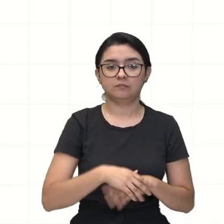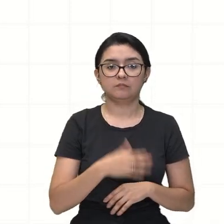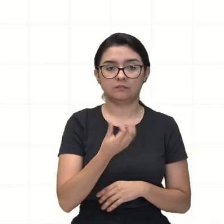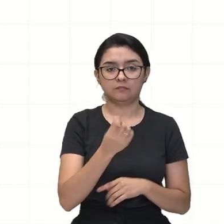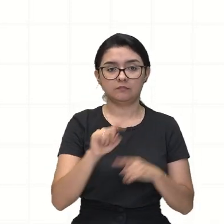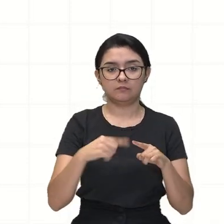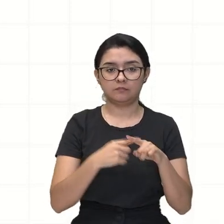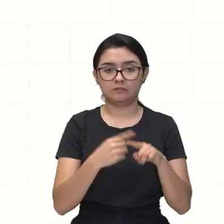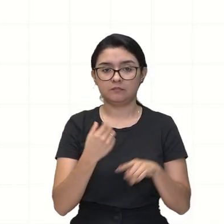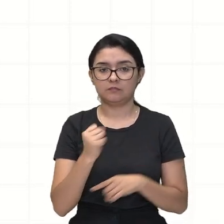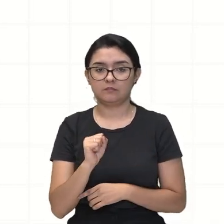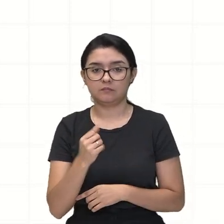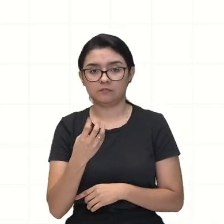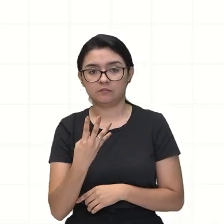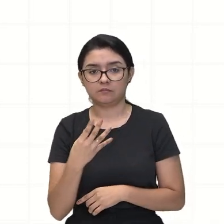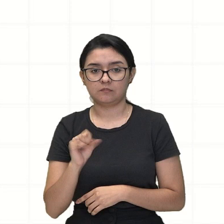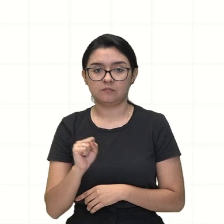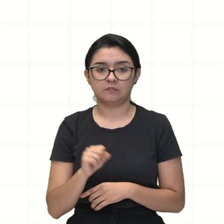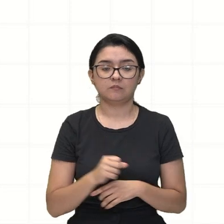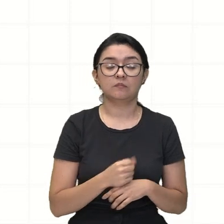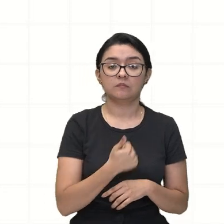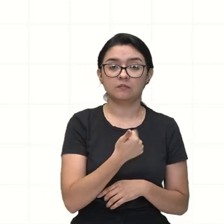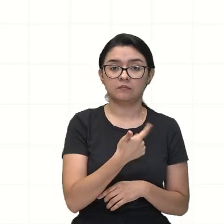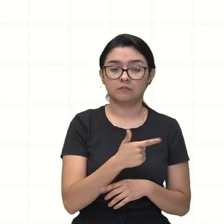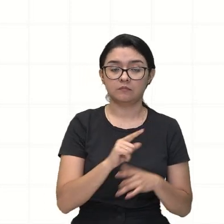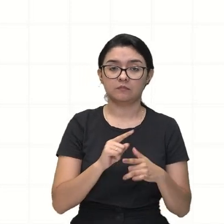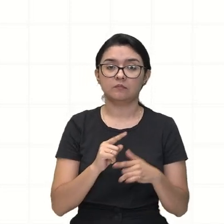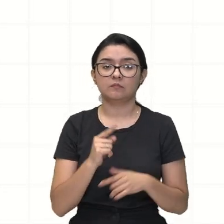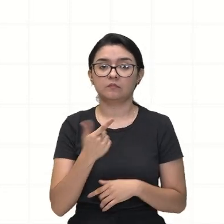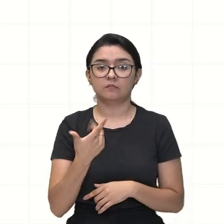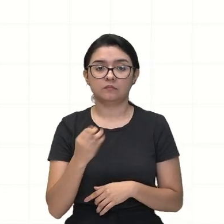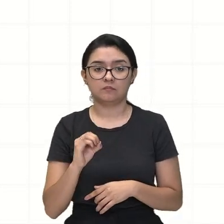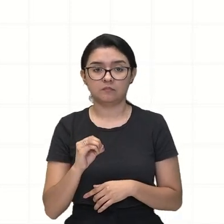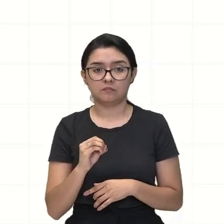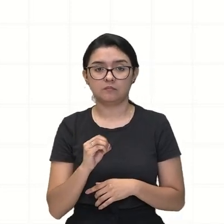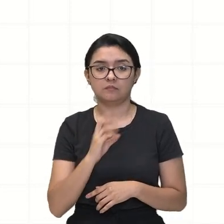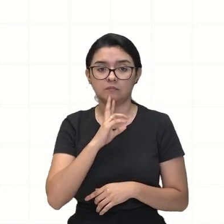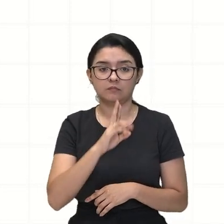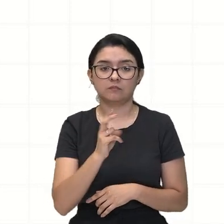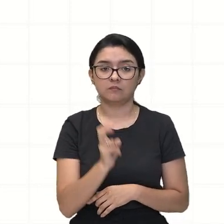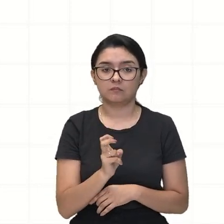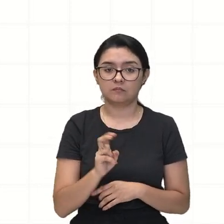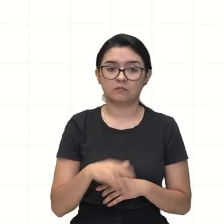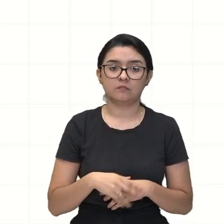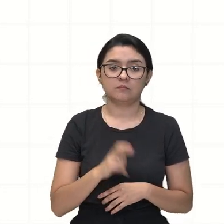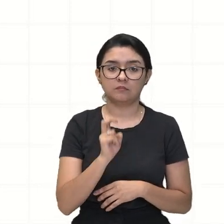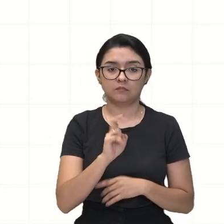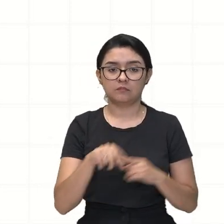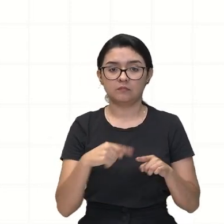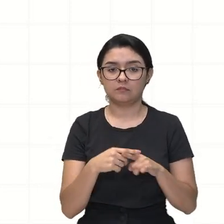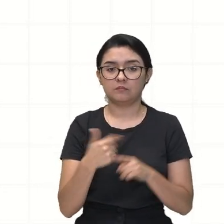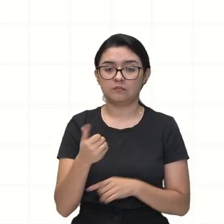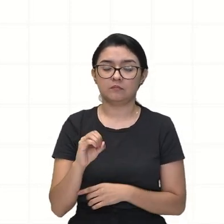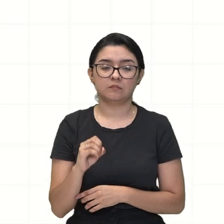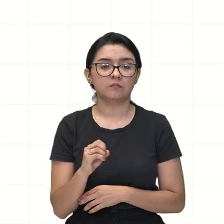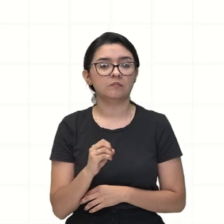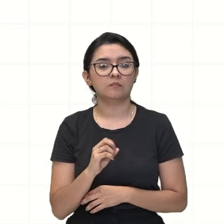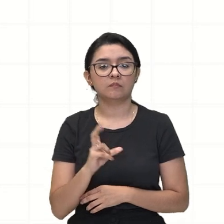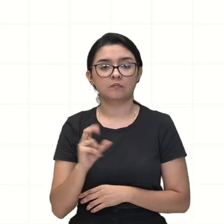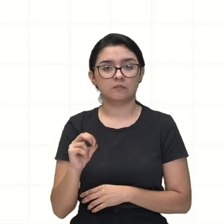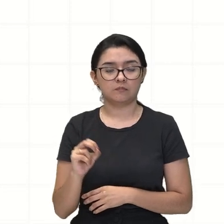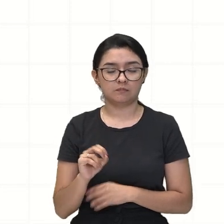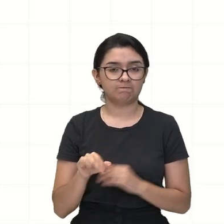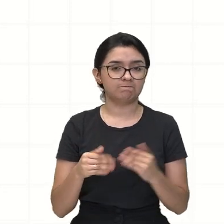48. 12 por 60 vai dar quanto? 5. 5 vezes 10, 50. Agora,